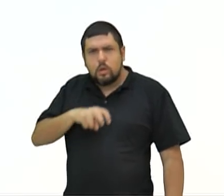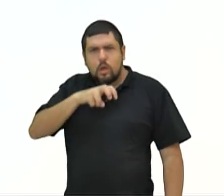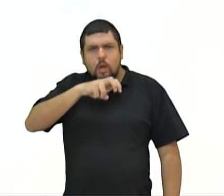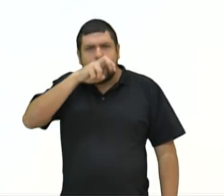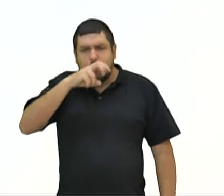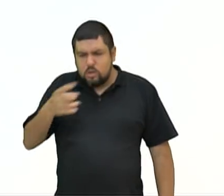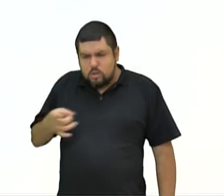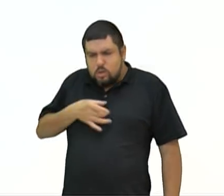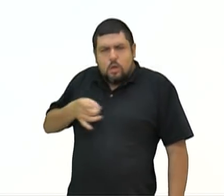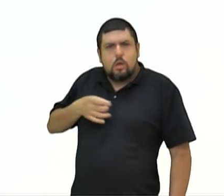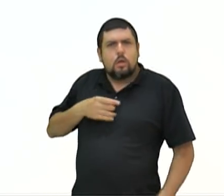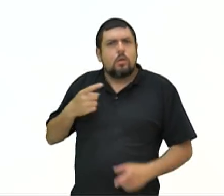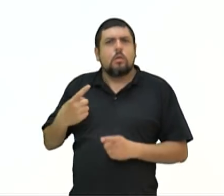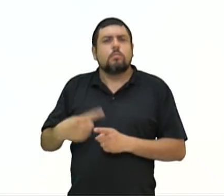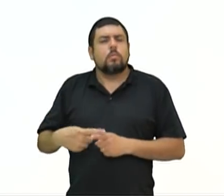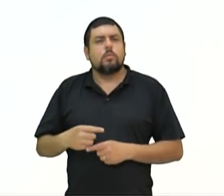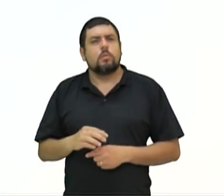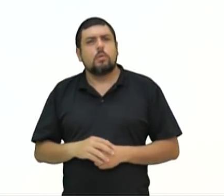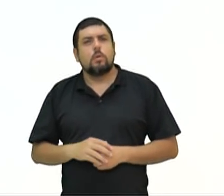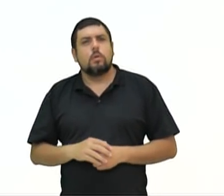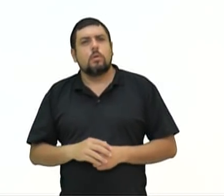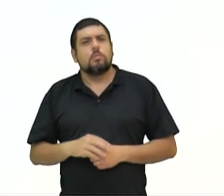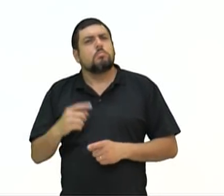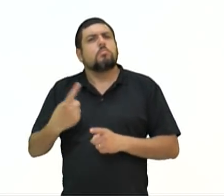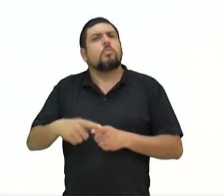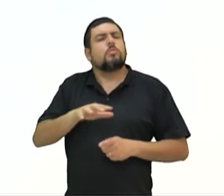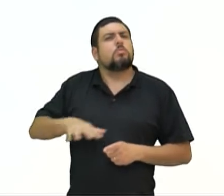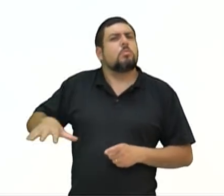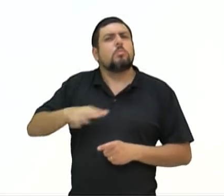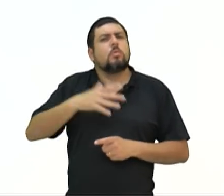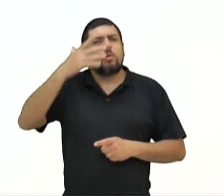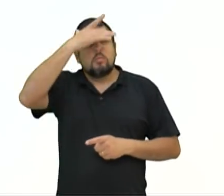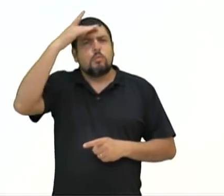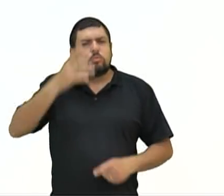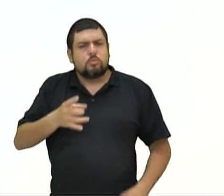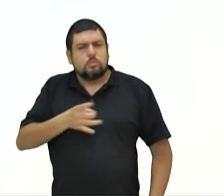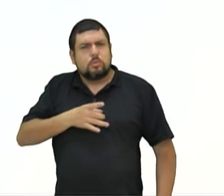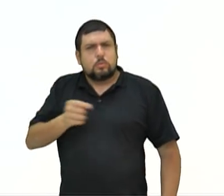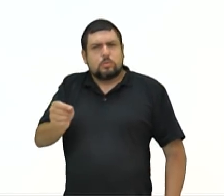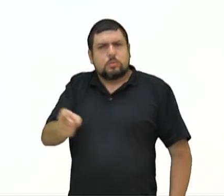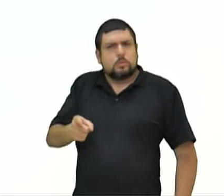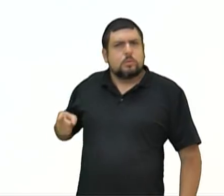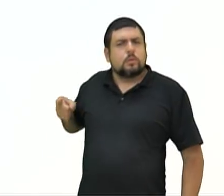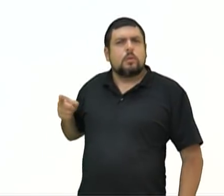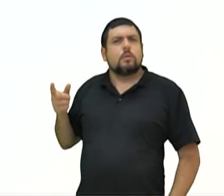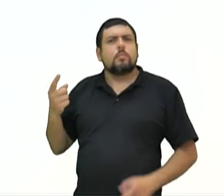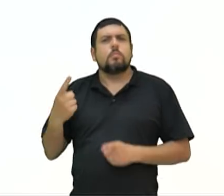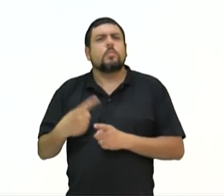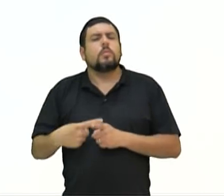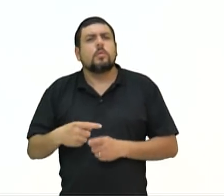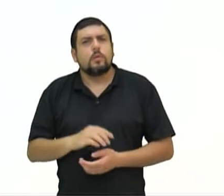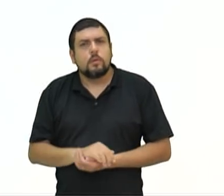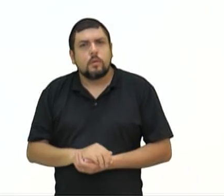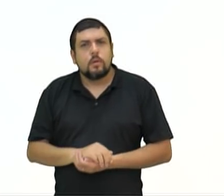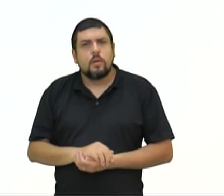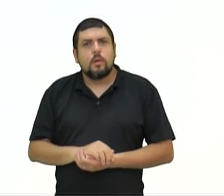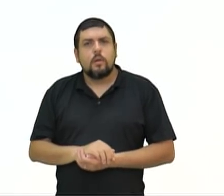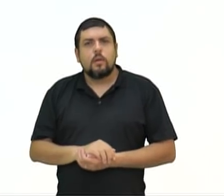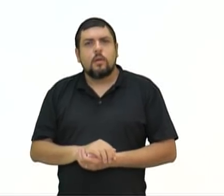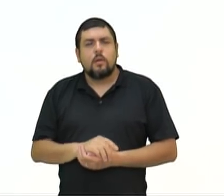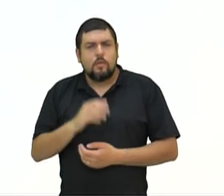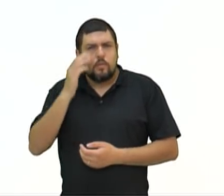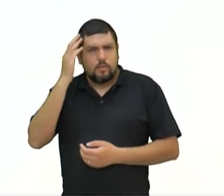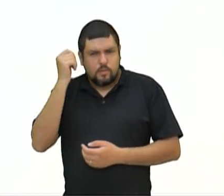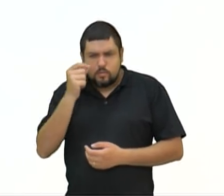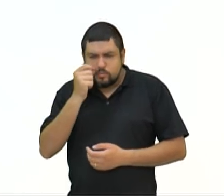por que, em geral, as pessoas sentem medo de ratos? Você sabe o que o rato pode provocar? Escreva de